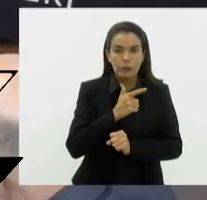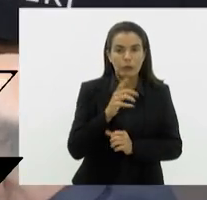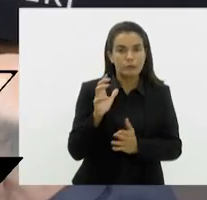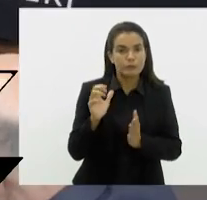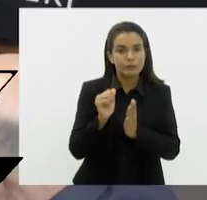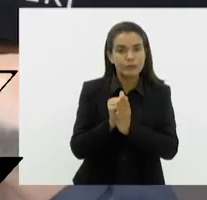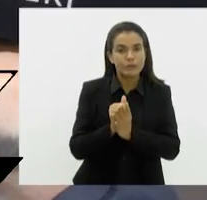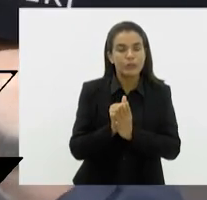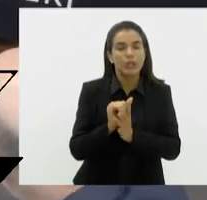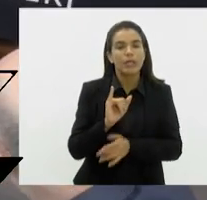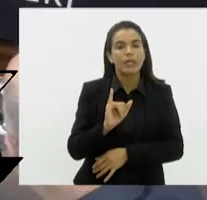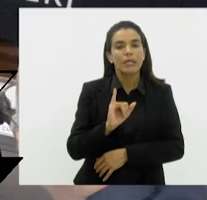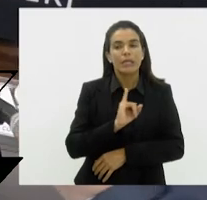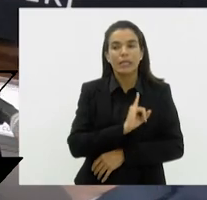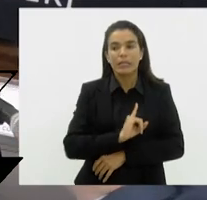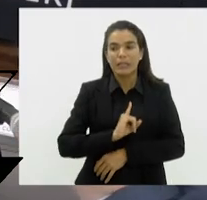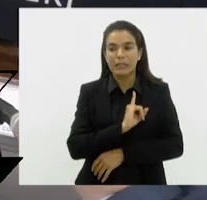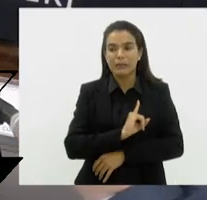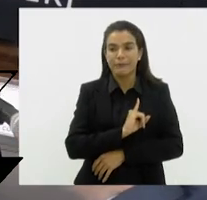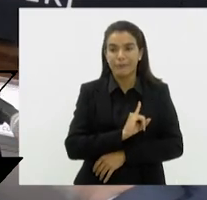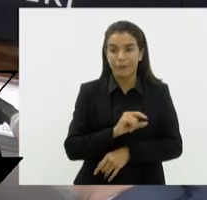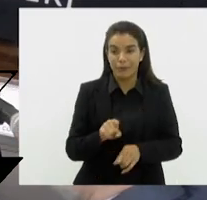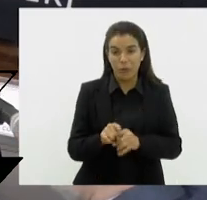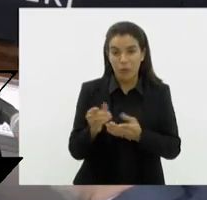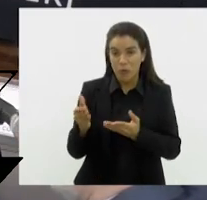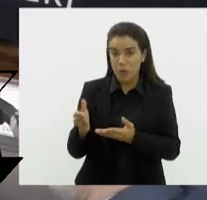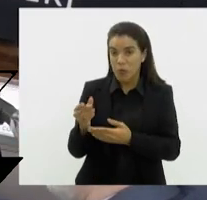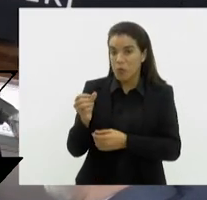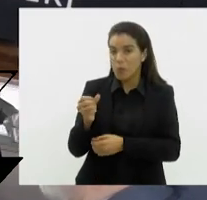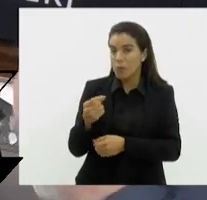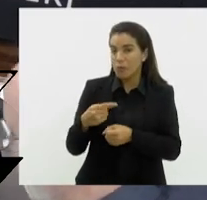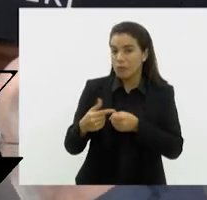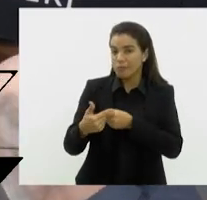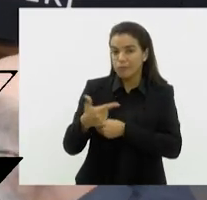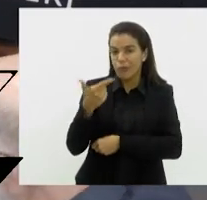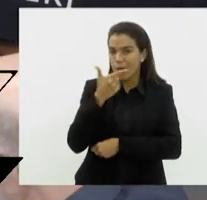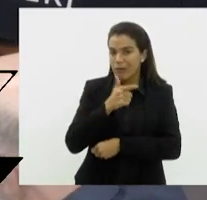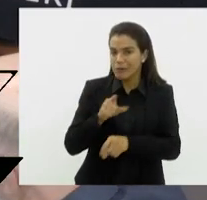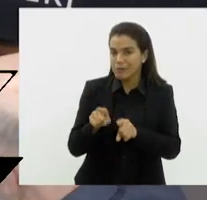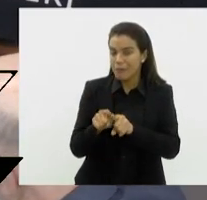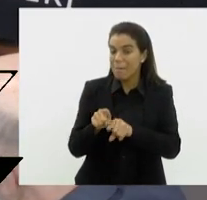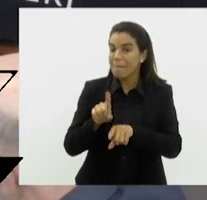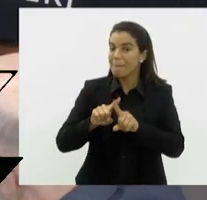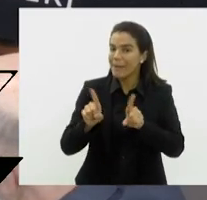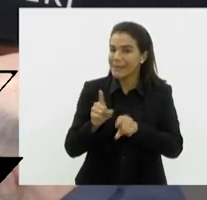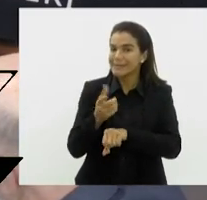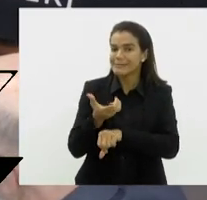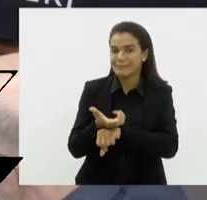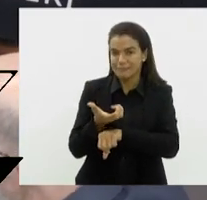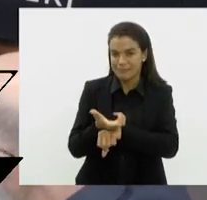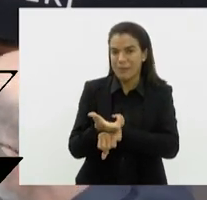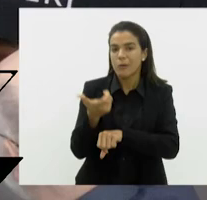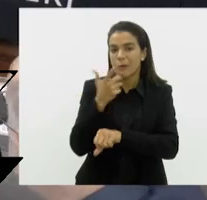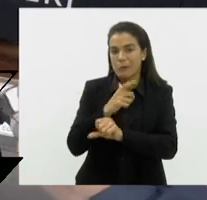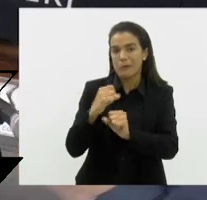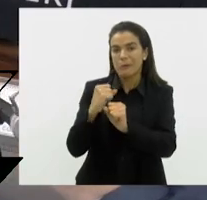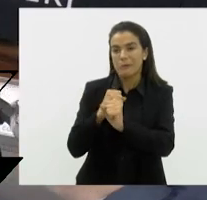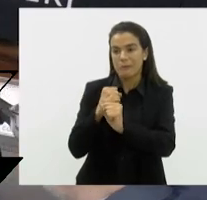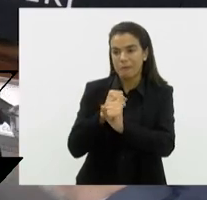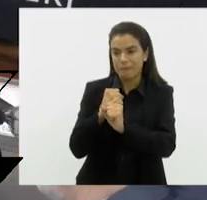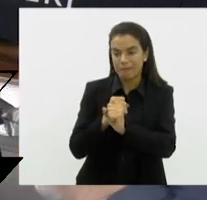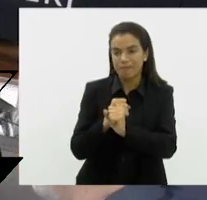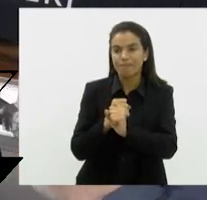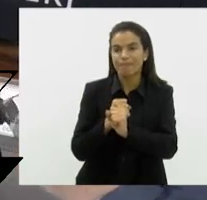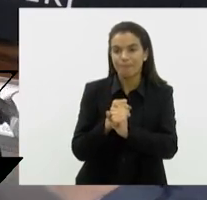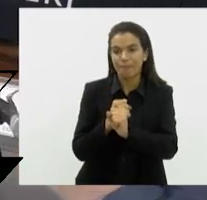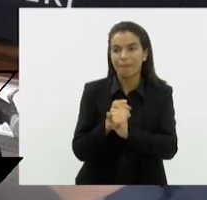Itaboraí. Eu acredito que lá no município da senhora também não tenha conseguido, mas praça foi feita, entendeu? Então, fica aqui